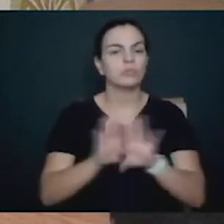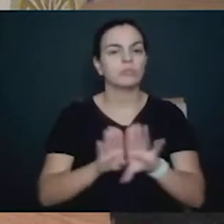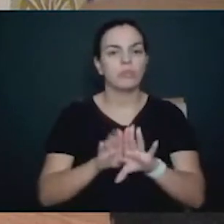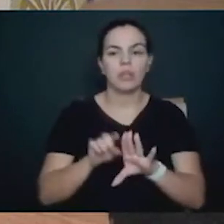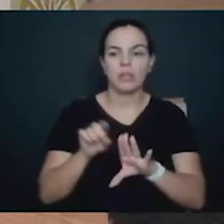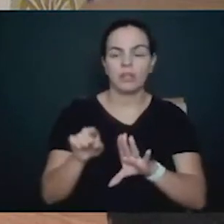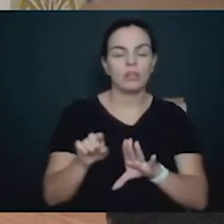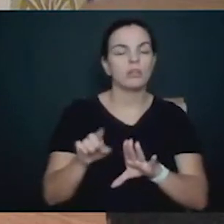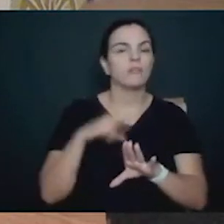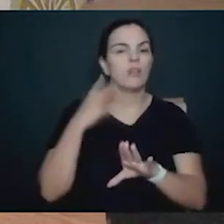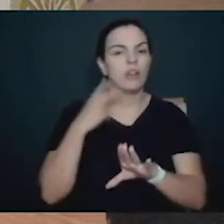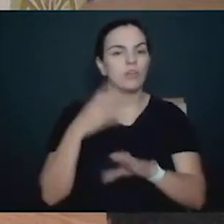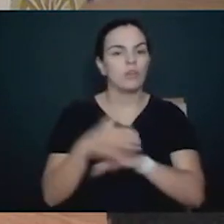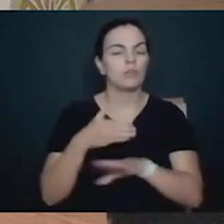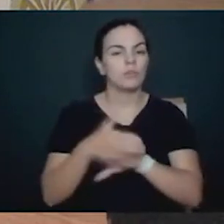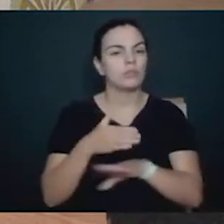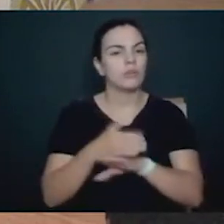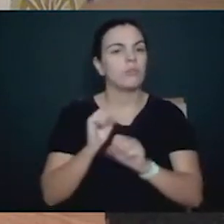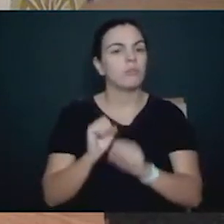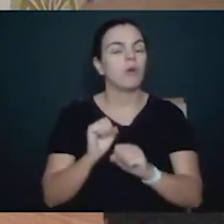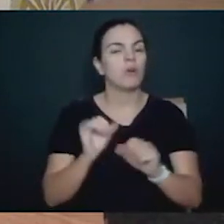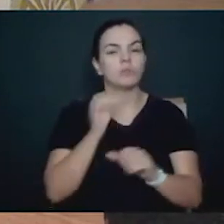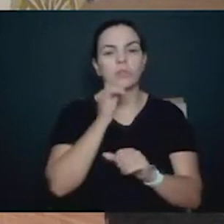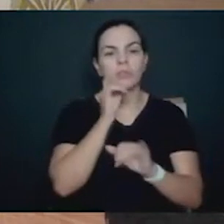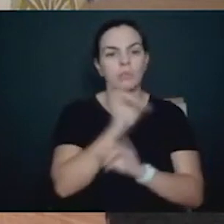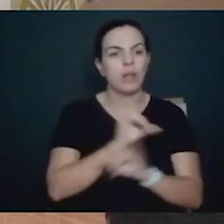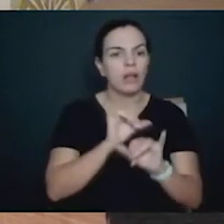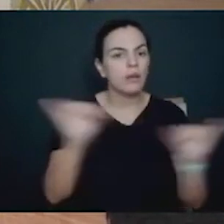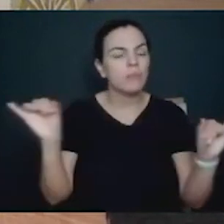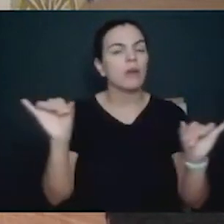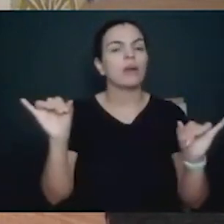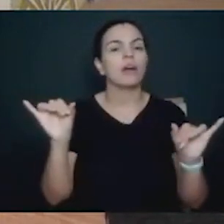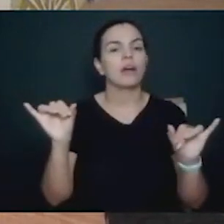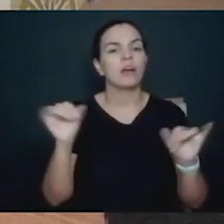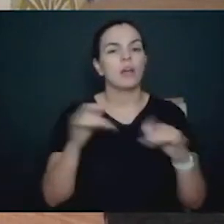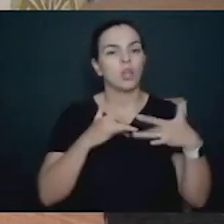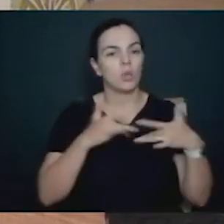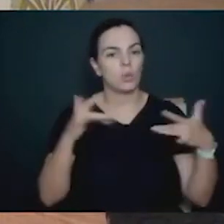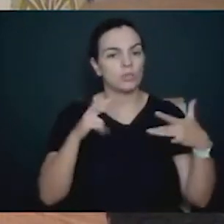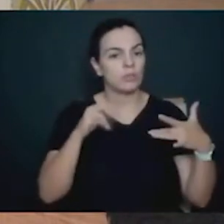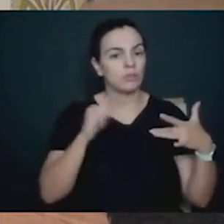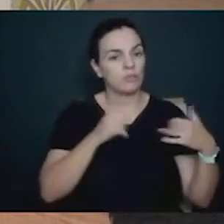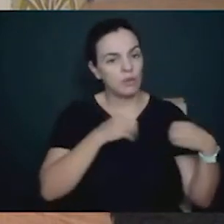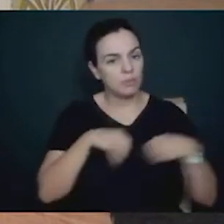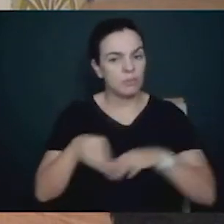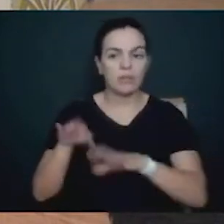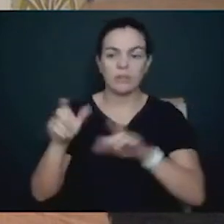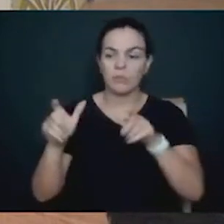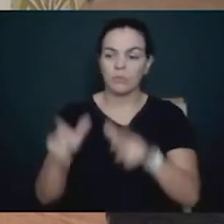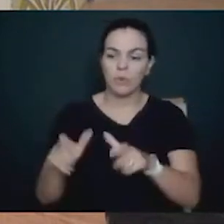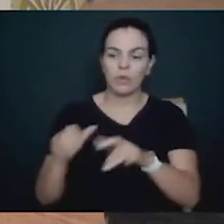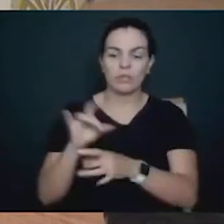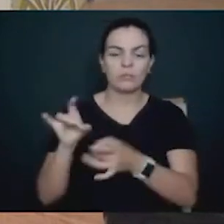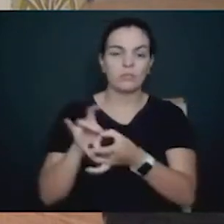lá uma campanha e a arrecadação será destinada para essas entidades e também para estes programas. Temos